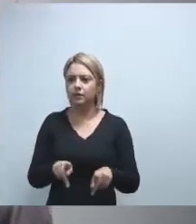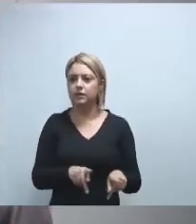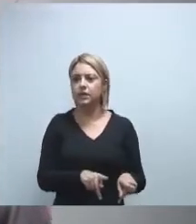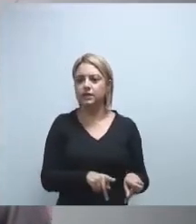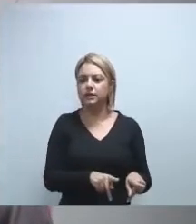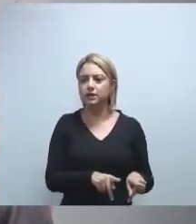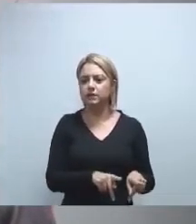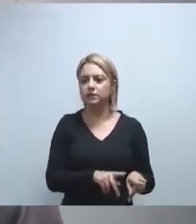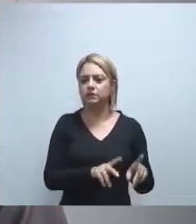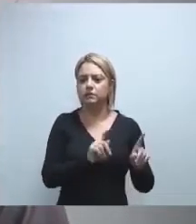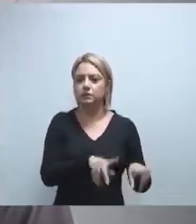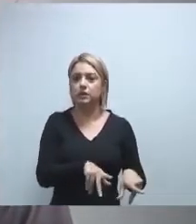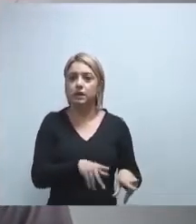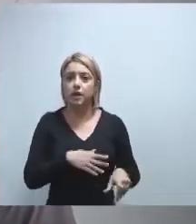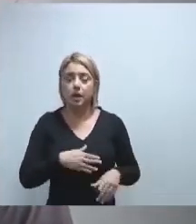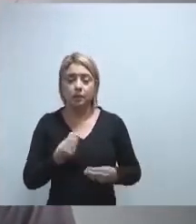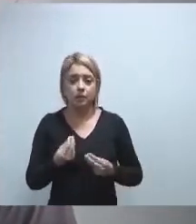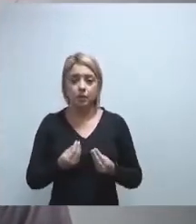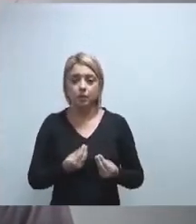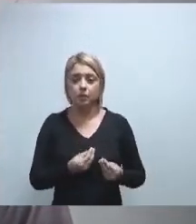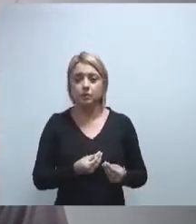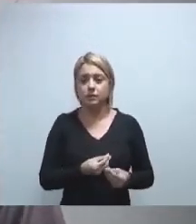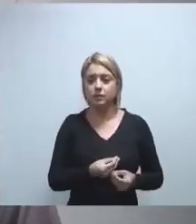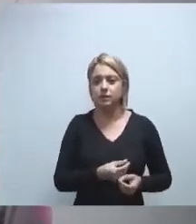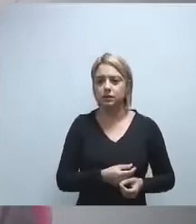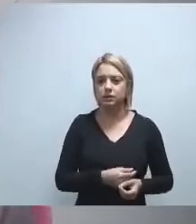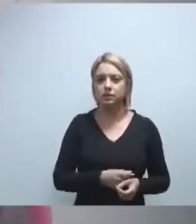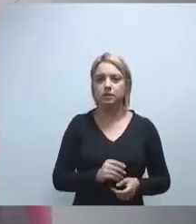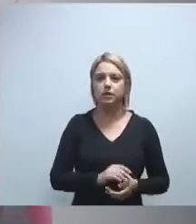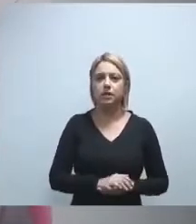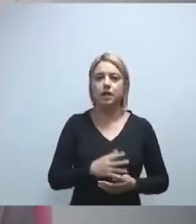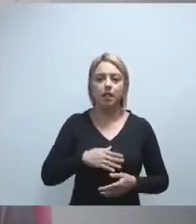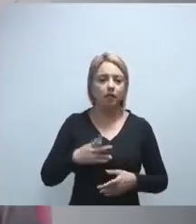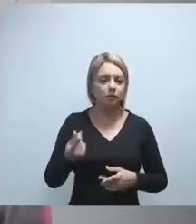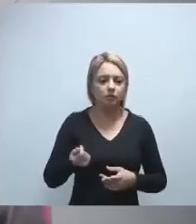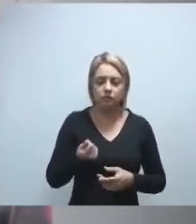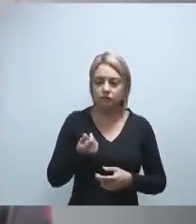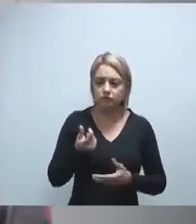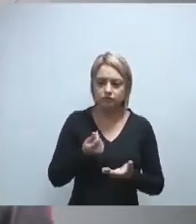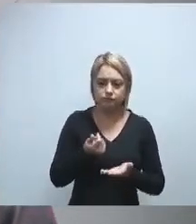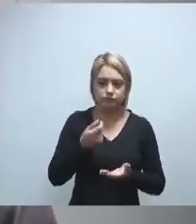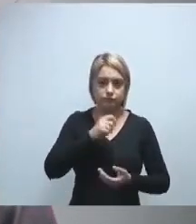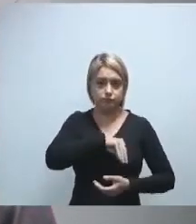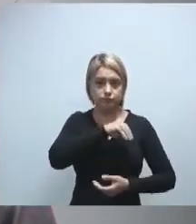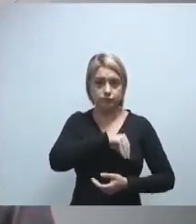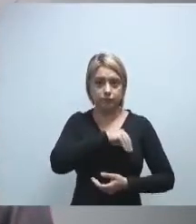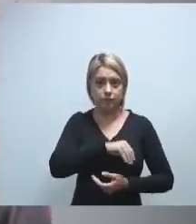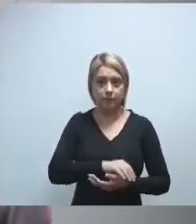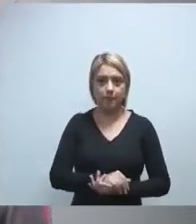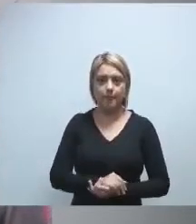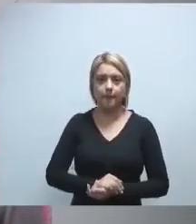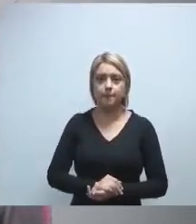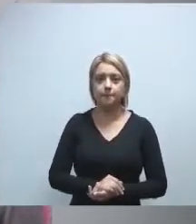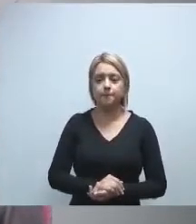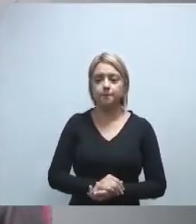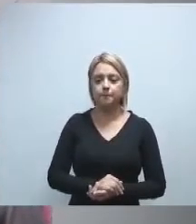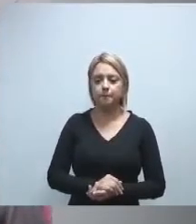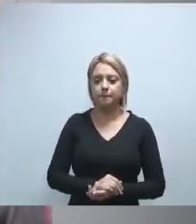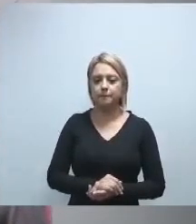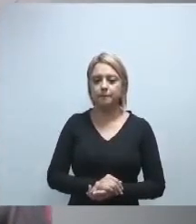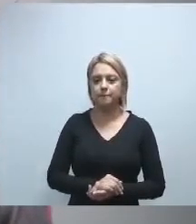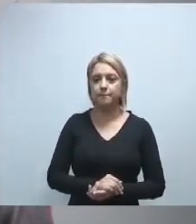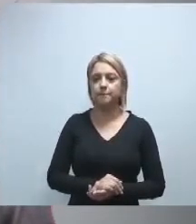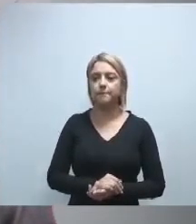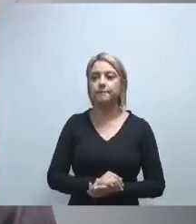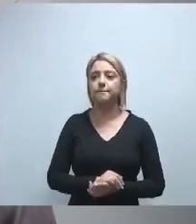público está defasada muito tempo que a gente não tem reajuste tá certo e não tenho